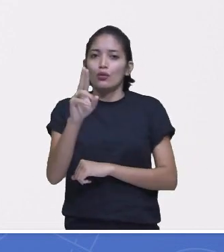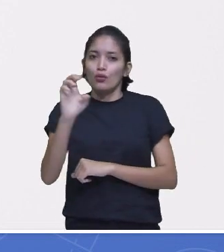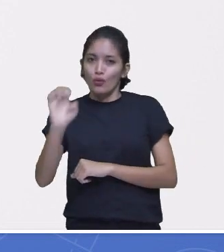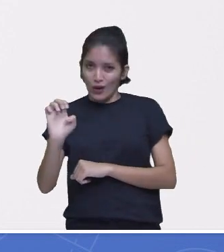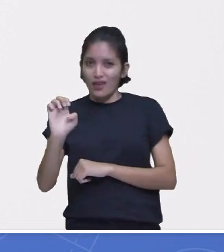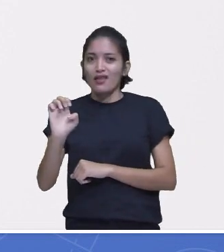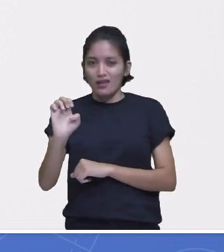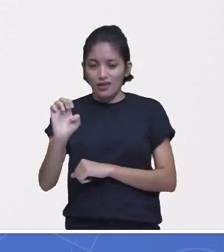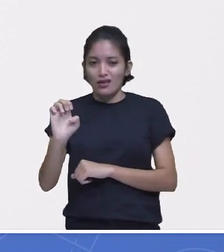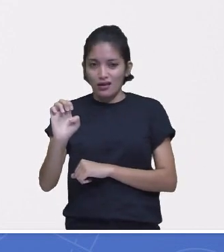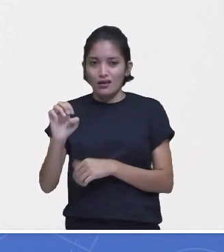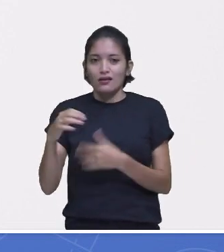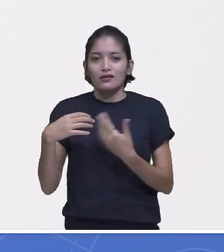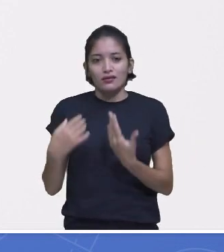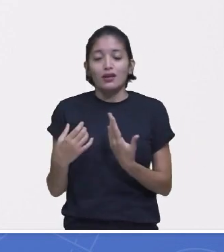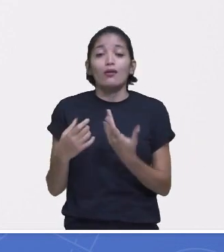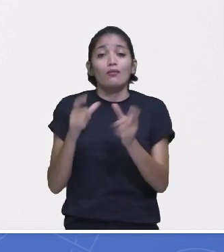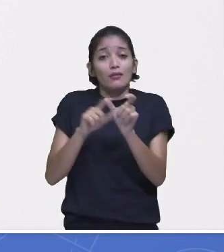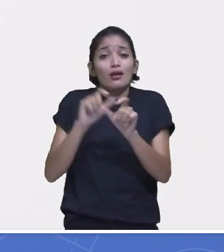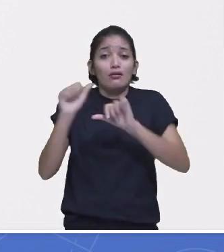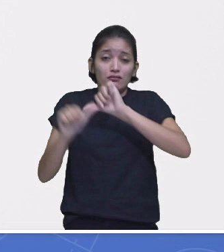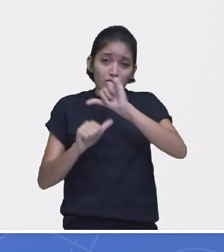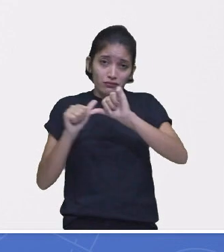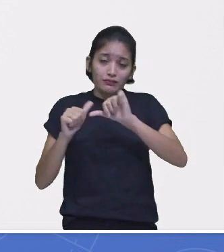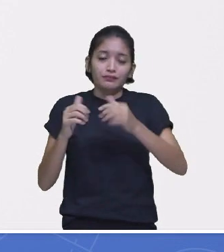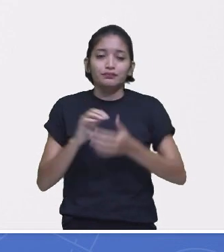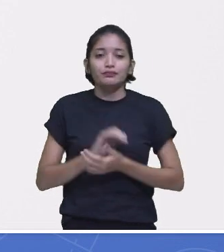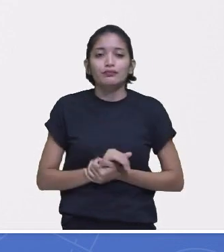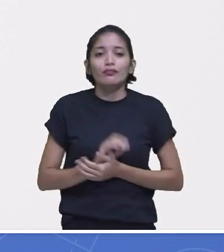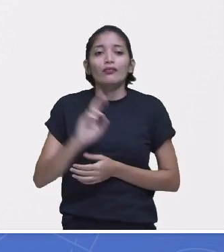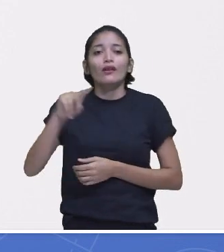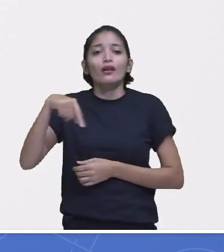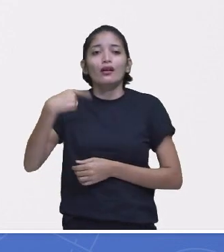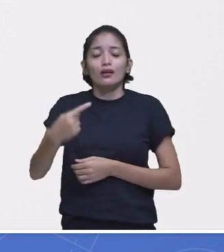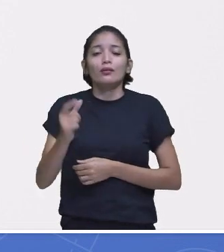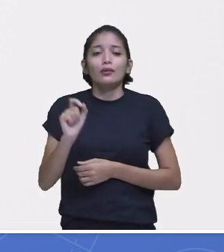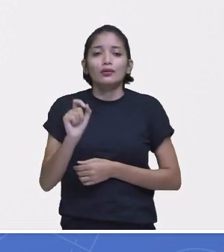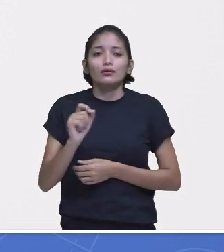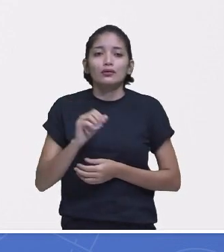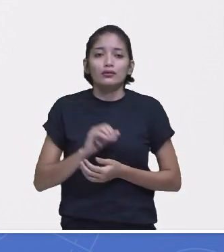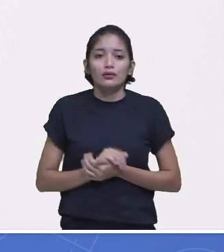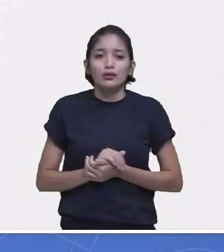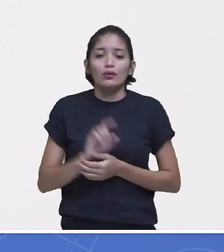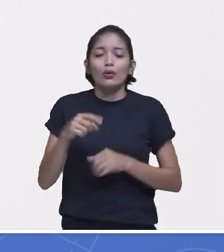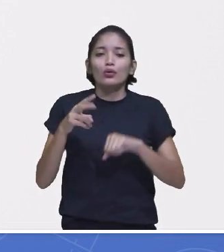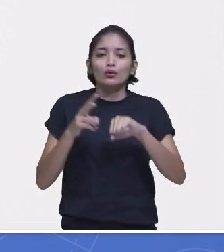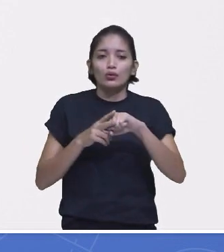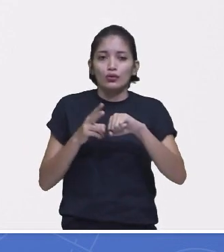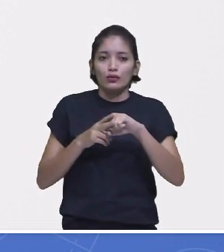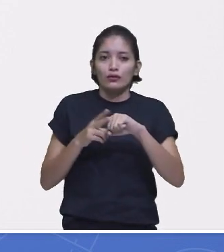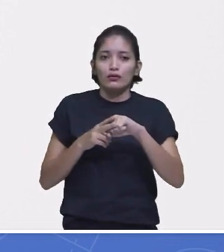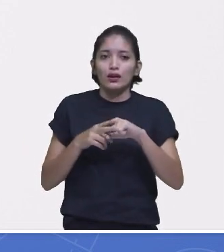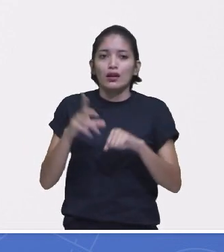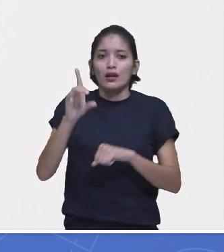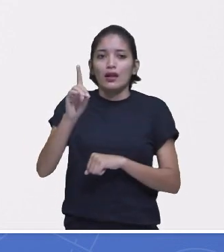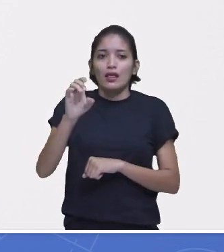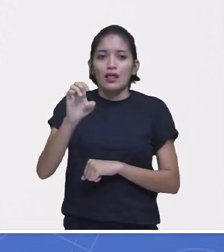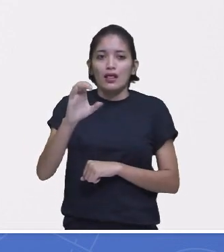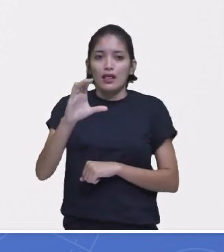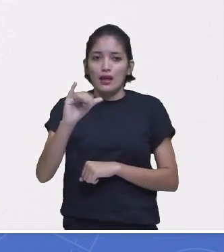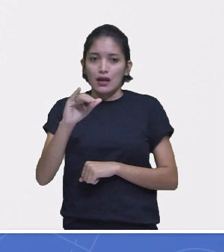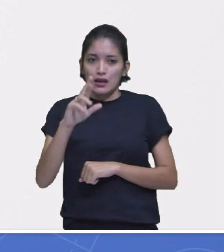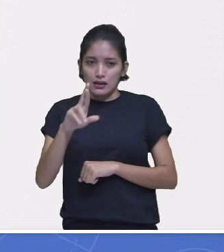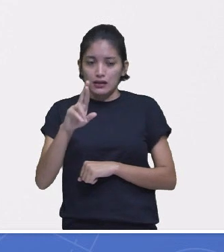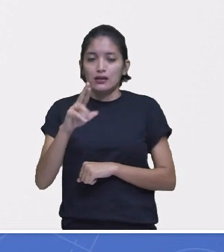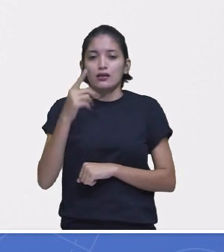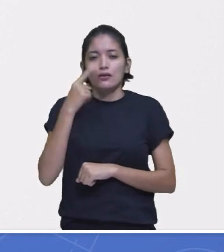câmbio vocálico, ok? E depois nós temos o verbo decir. O verbo decir, ele, eu